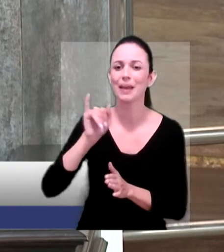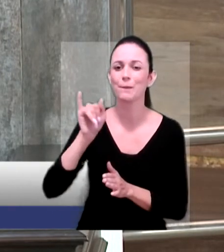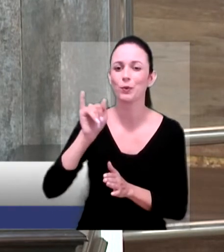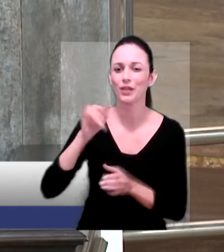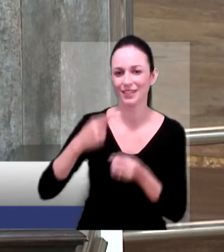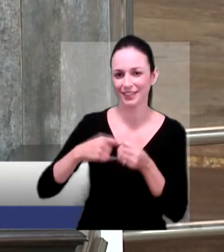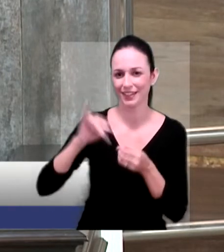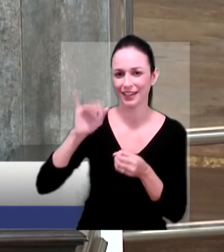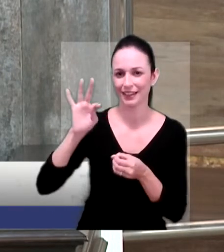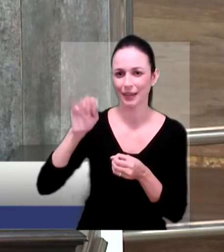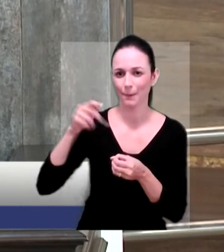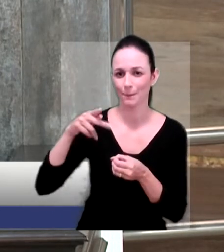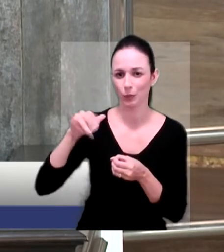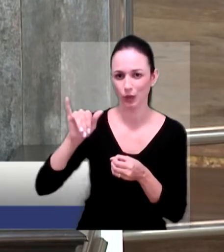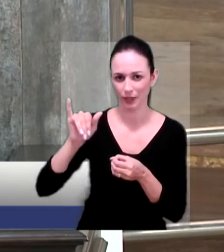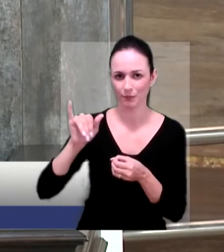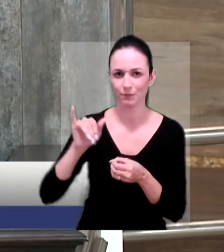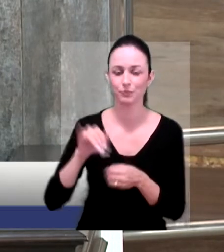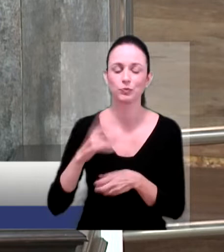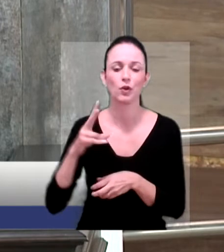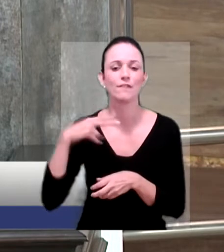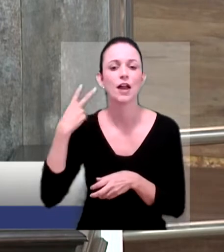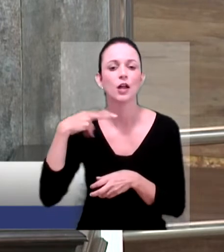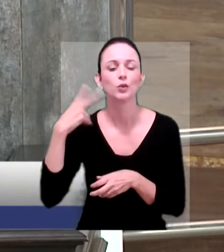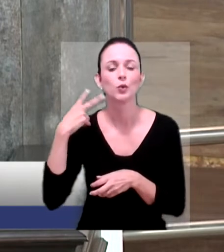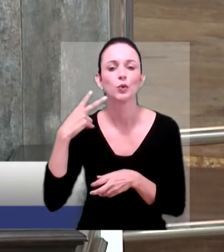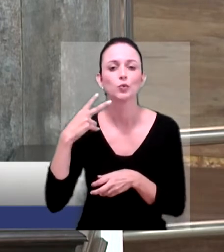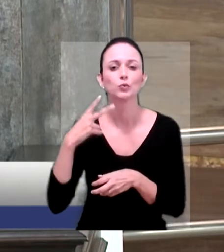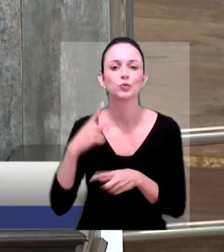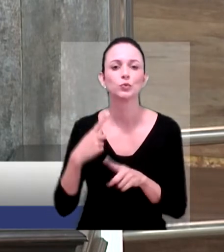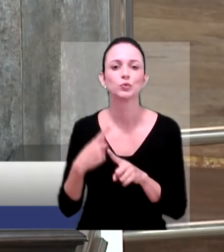duas vereadoras estavam assumindo, devido ao afastamento de